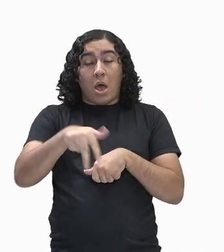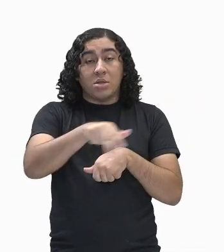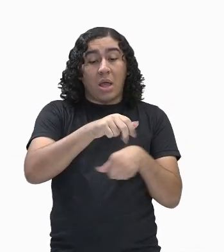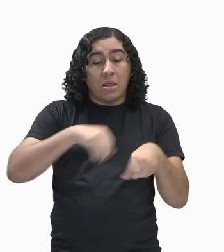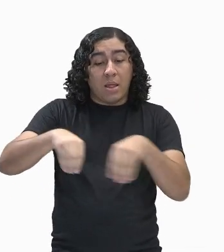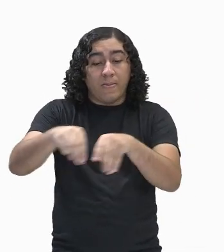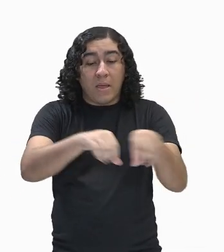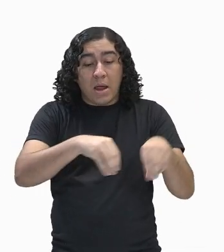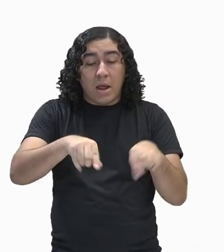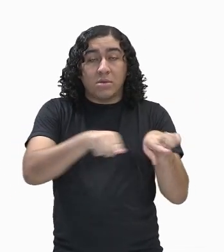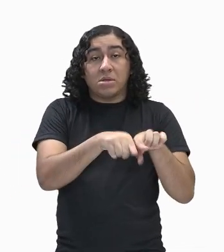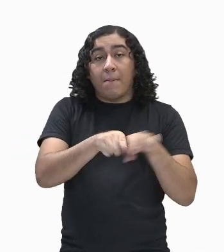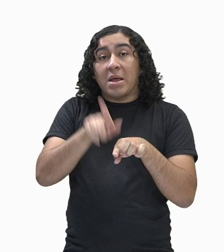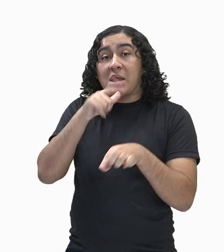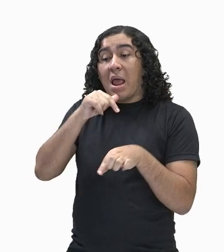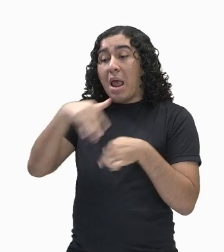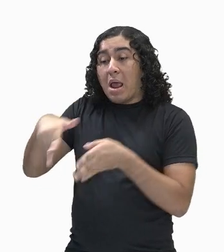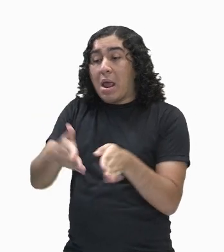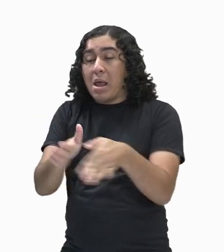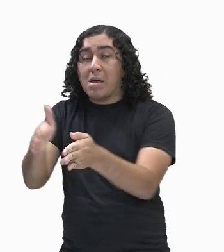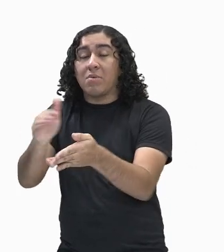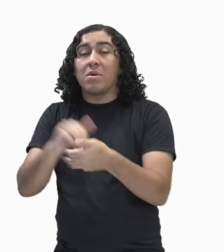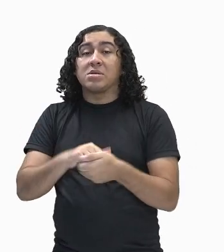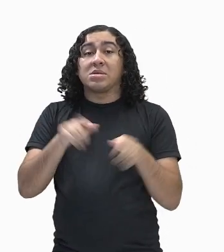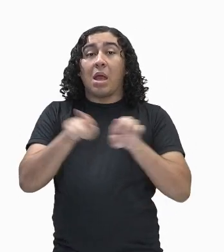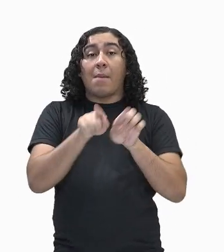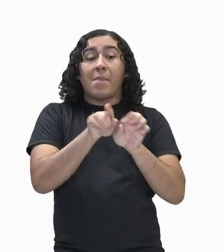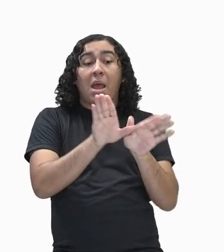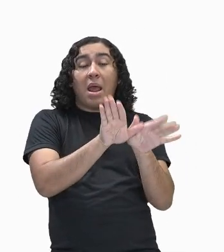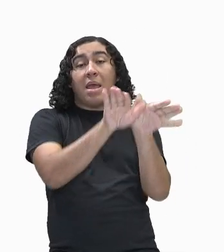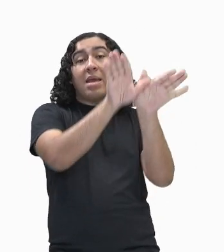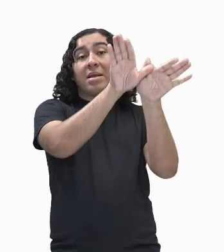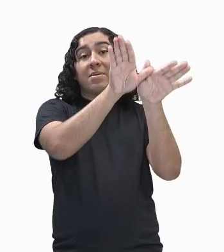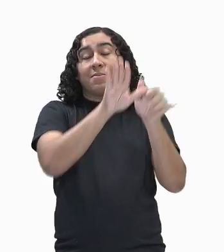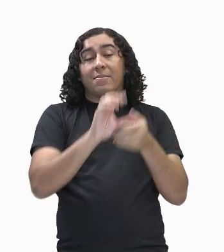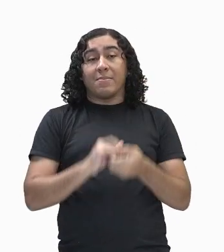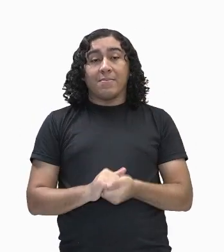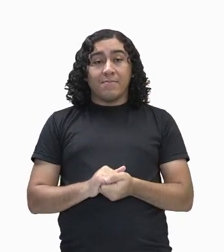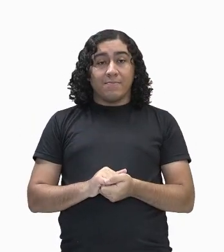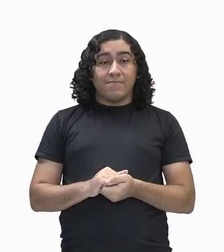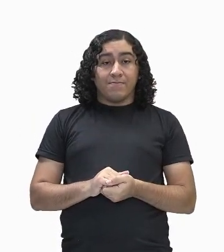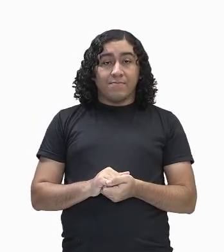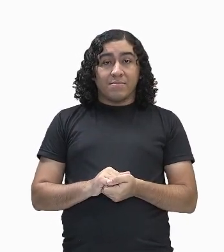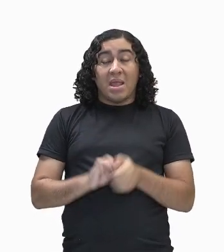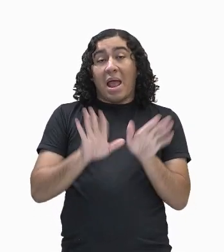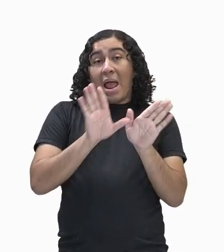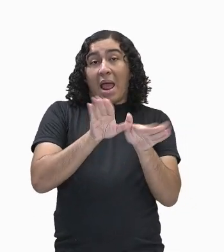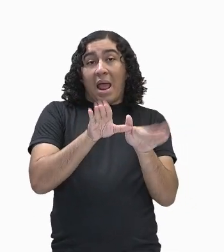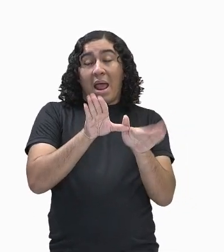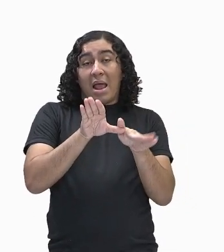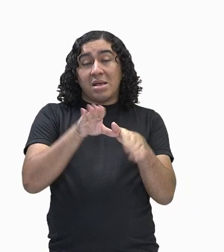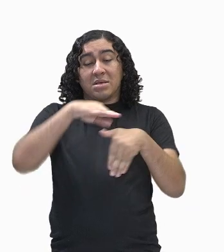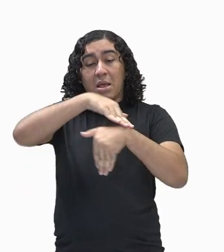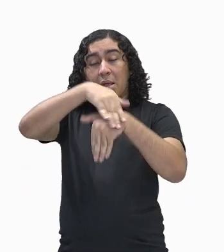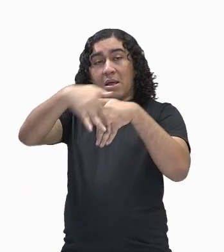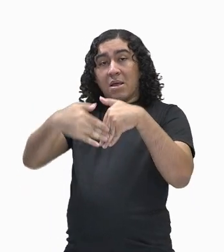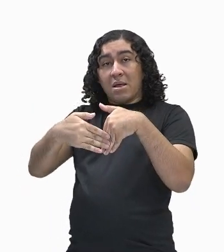quanto aquática e aérea também. E as asas, que são membros